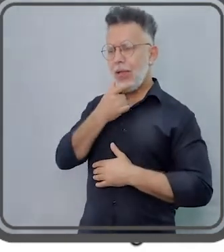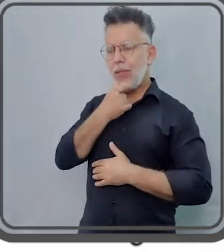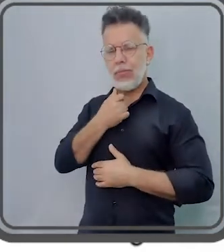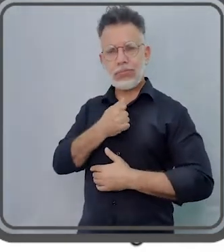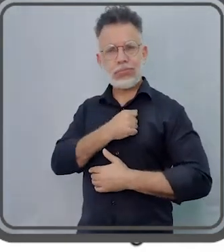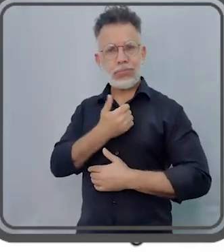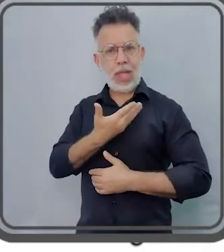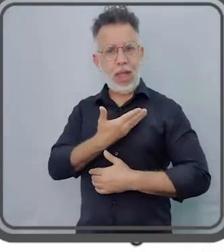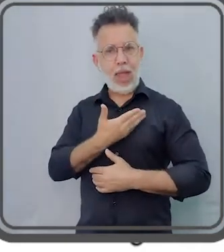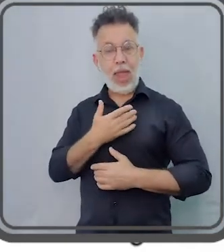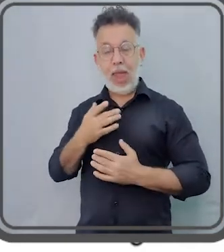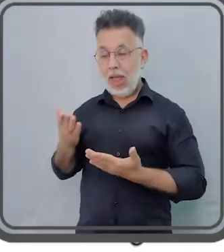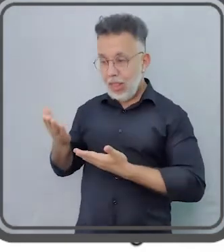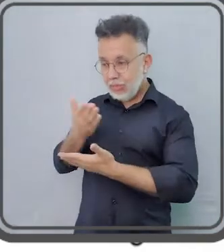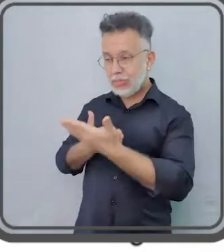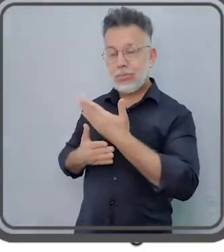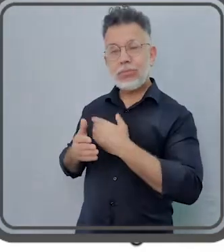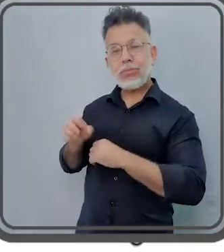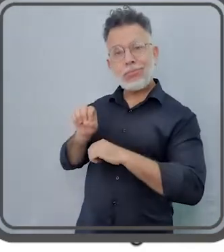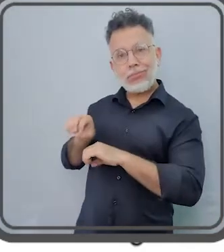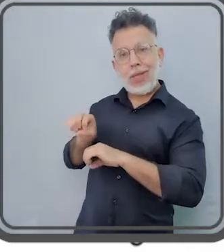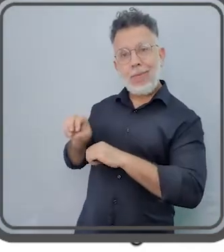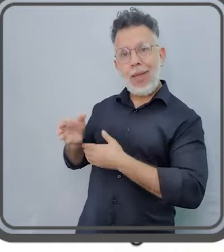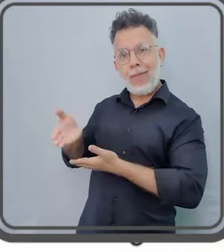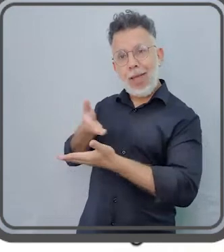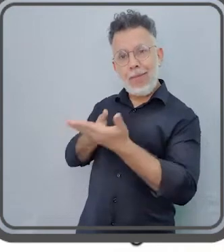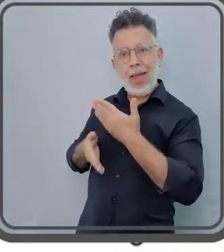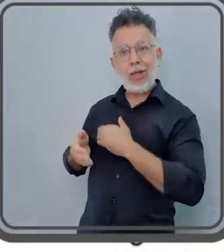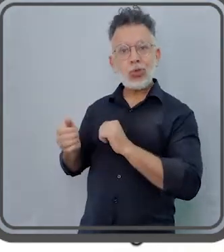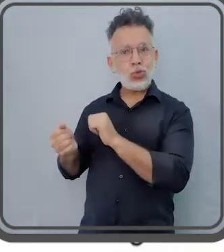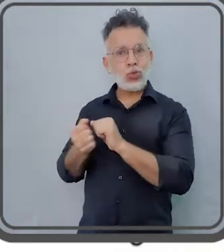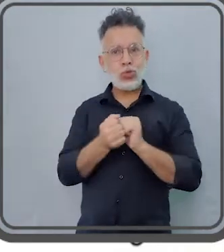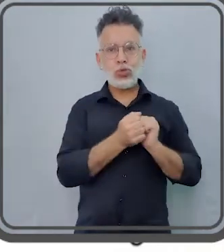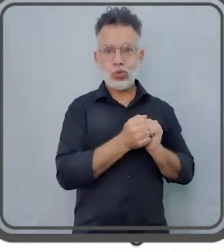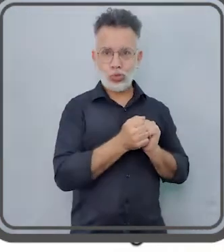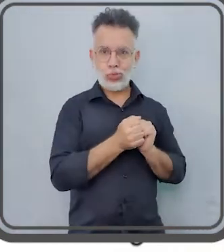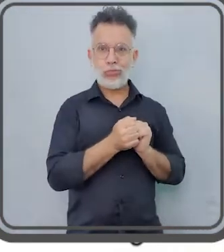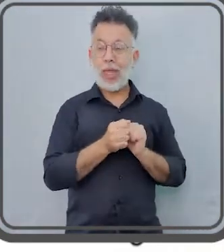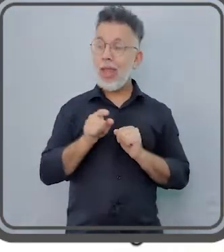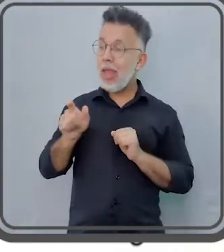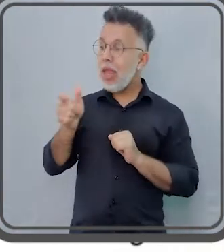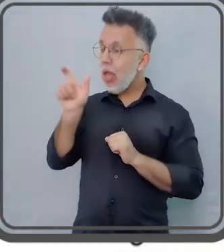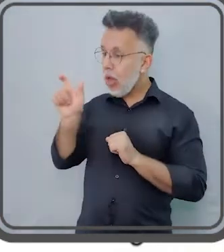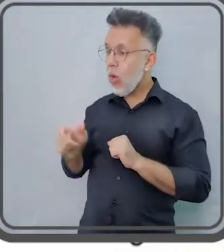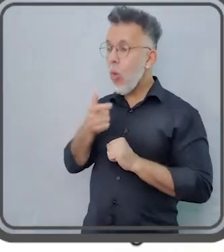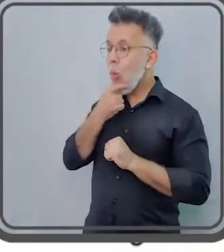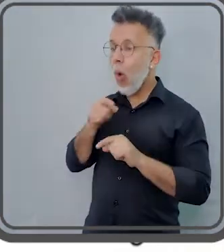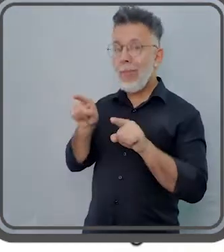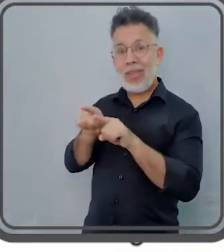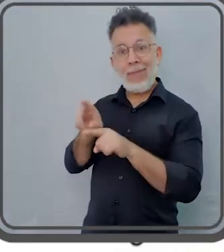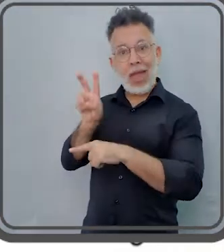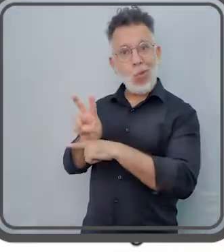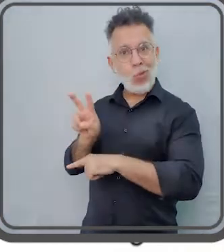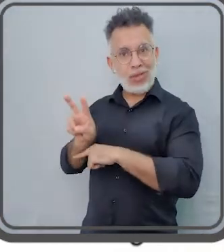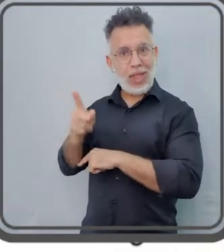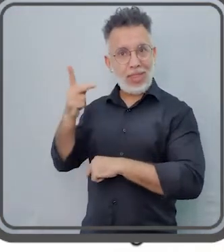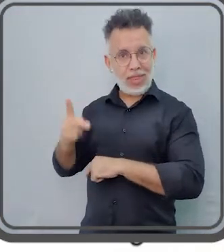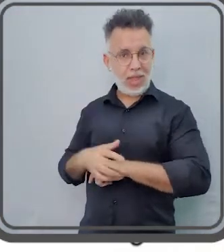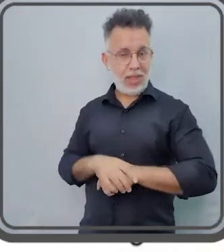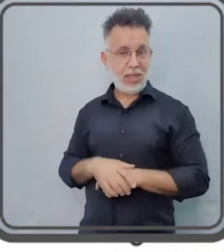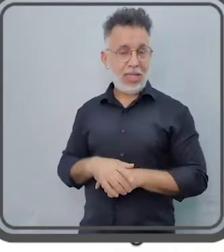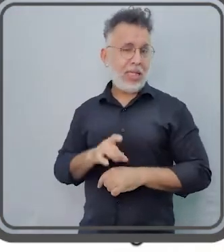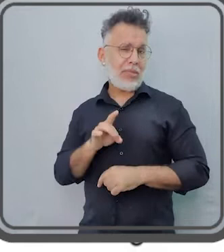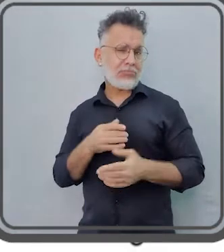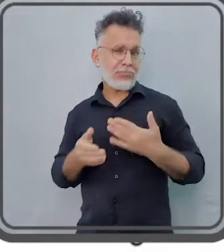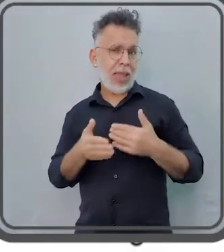homem também. É quase que um convite para o homem fazer isso com ele mesmo, porque no final do dia a gente precisa de pessoas, sejam homens ou mulheres, bem